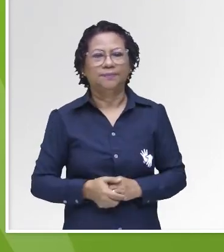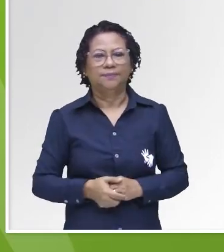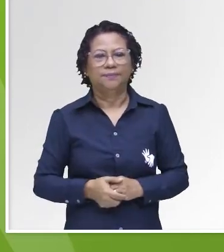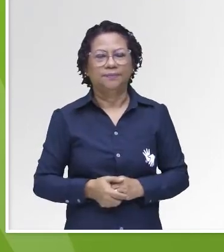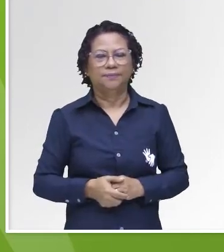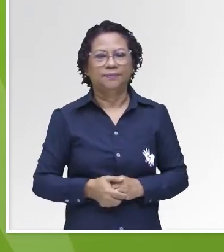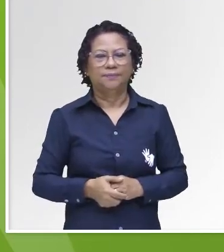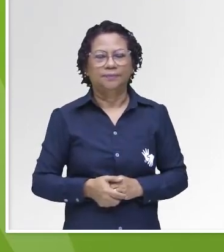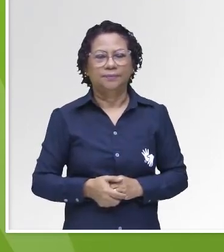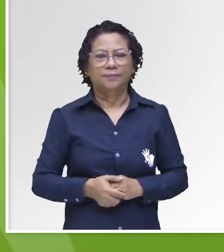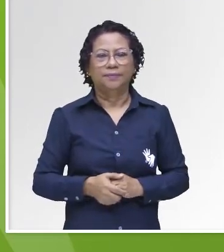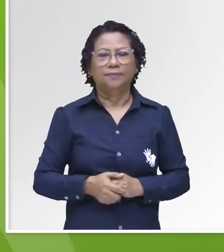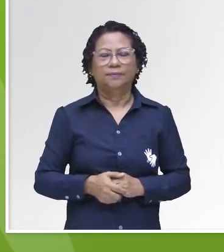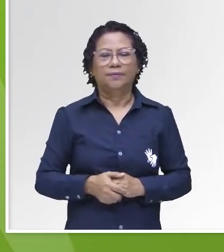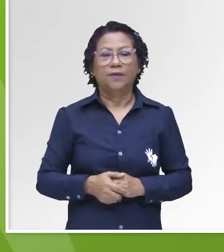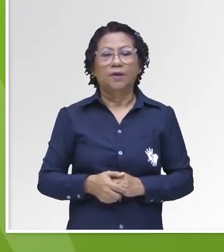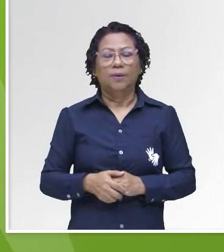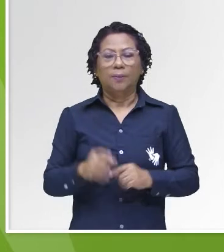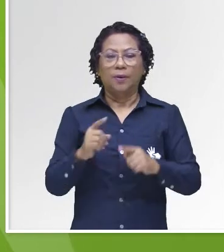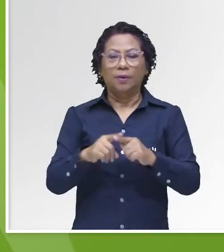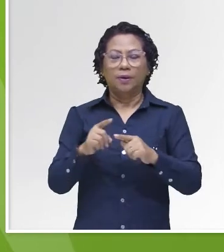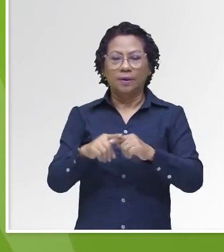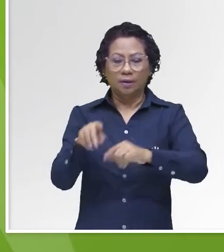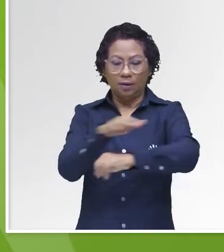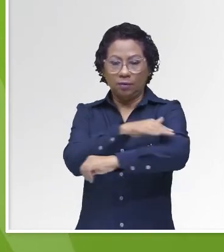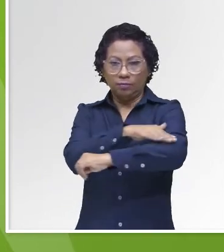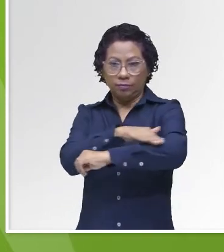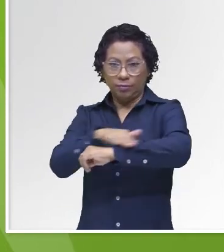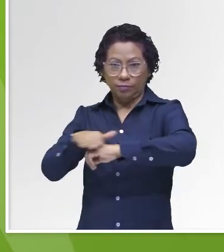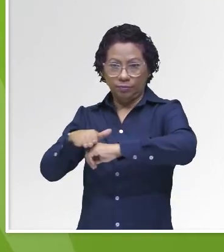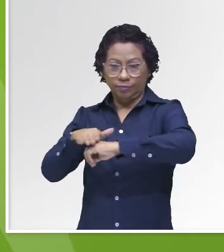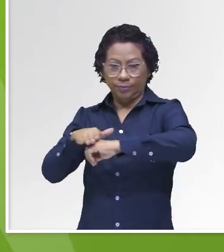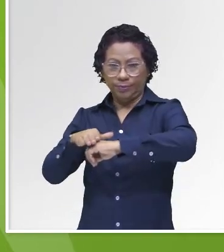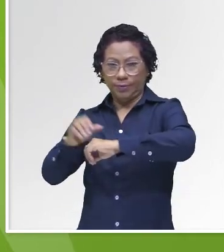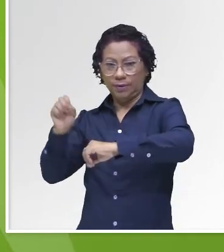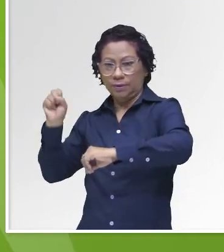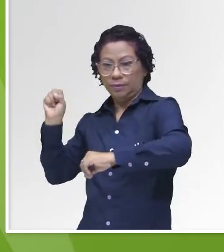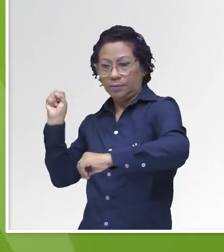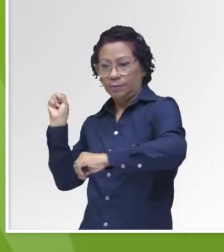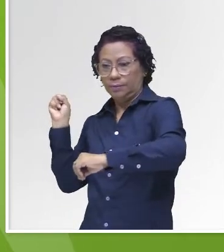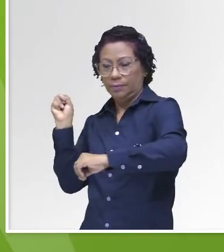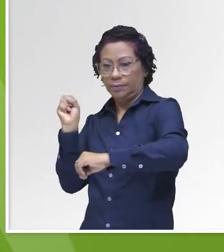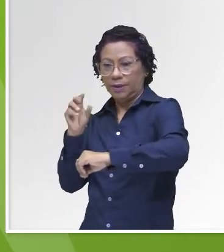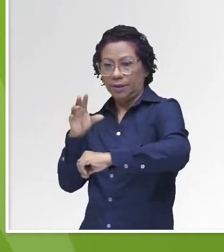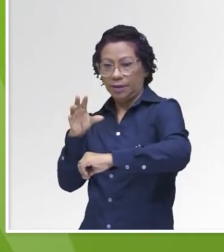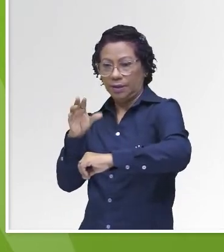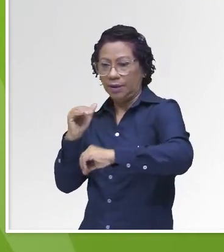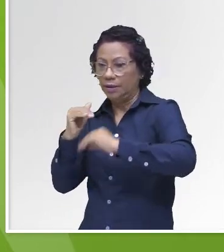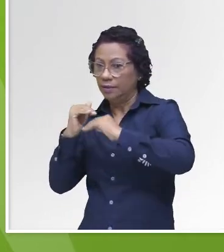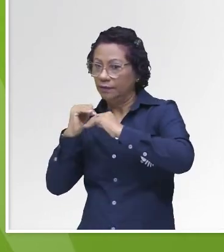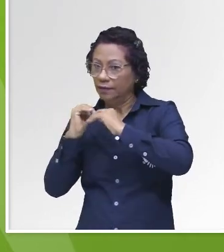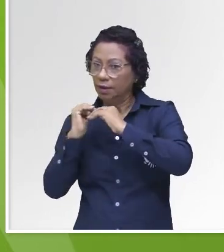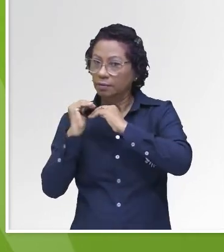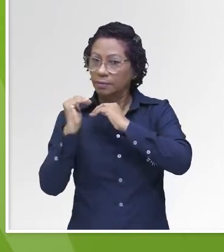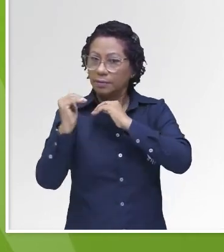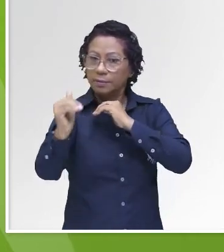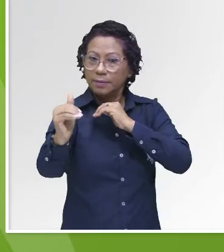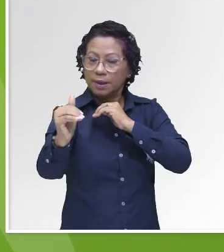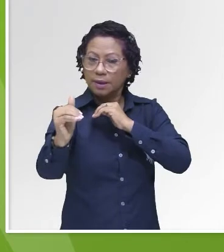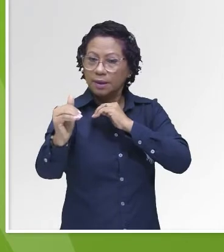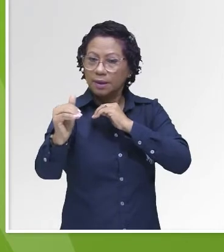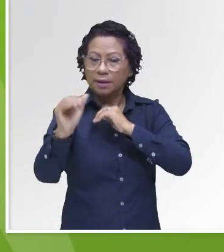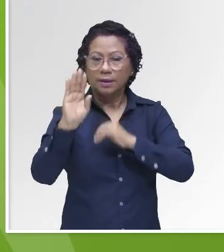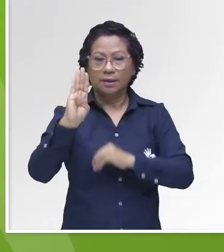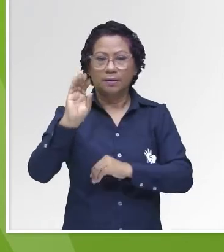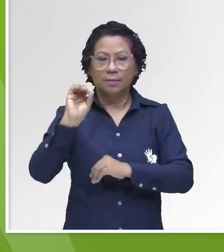que movimento horizontal? Você percebe que nesse movimento eu só tenho uma velocidade na horizontal. Por isso que o nome